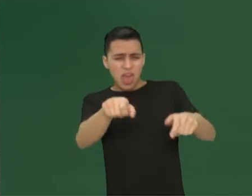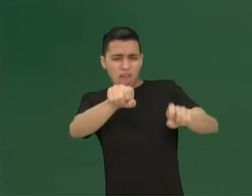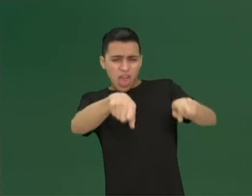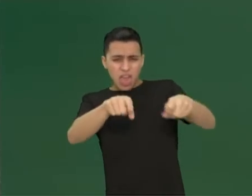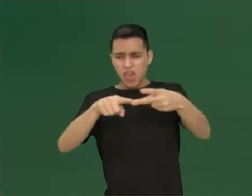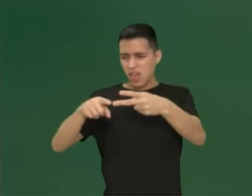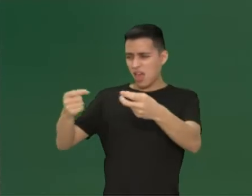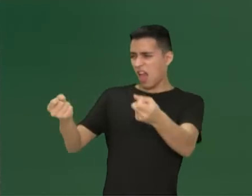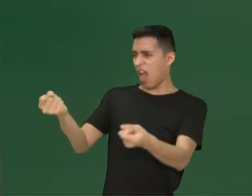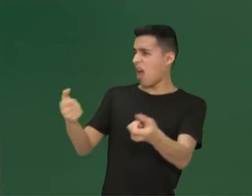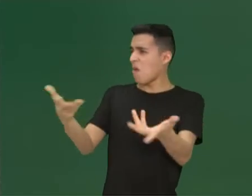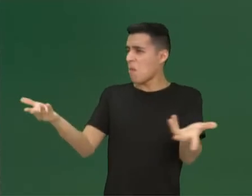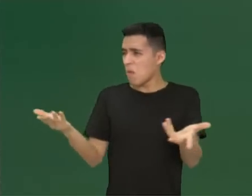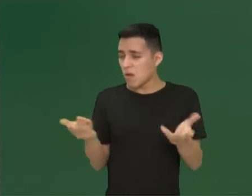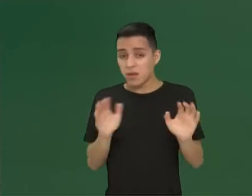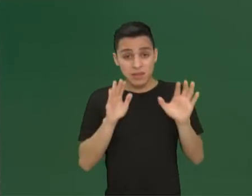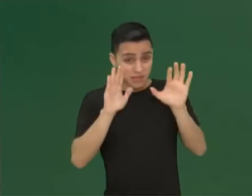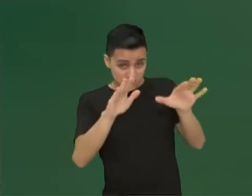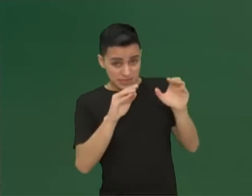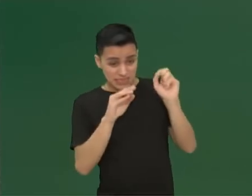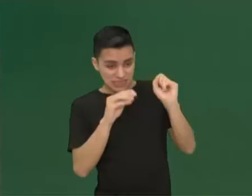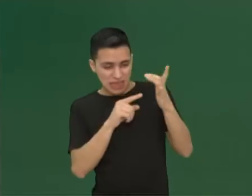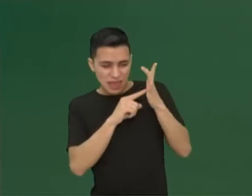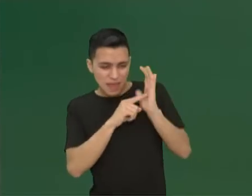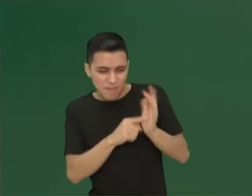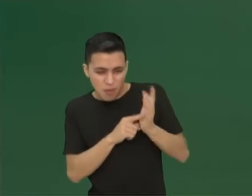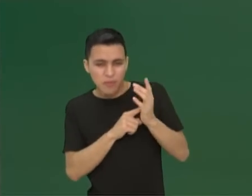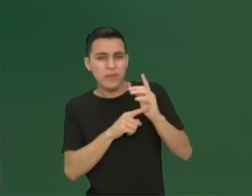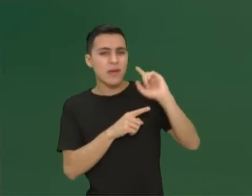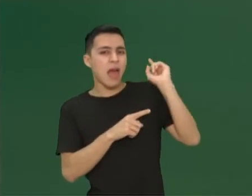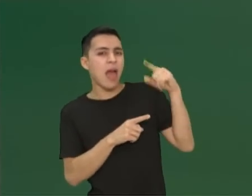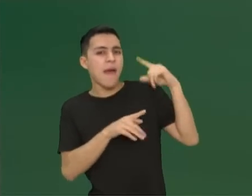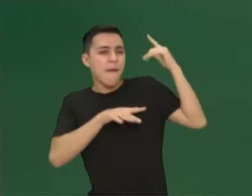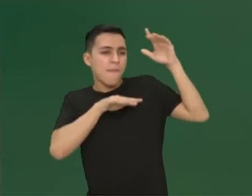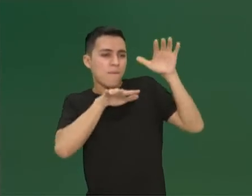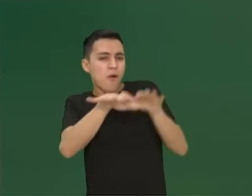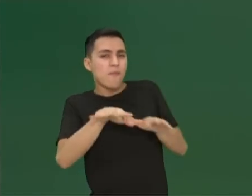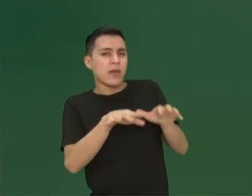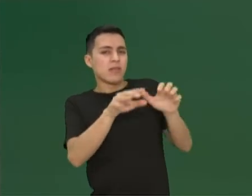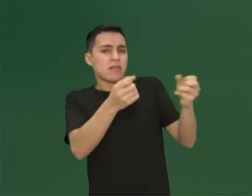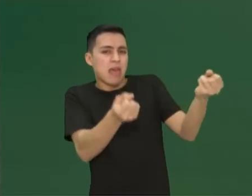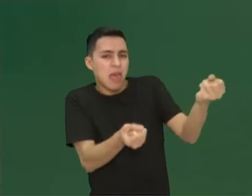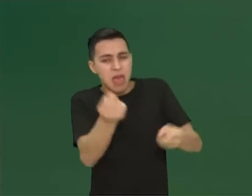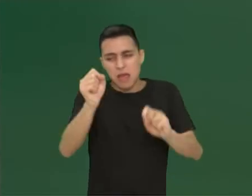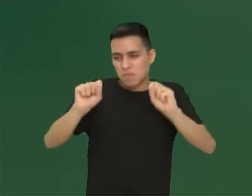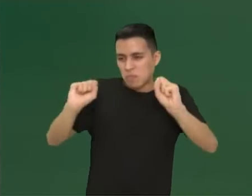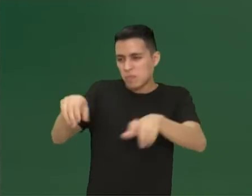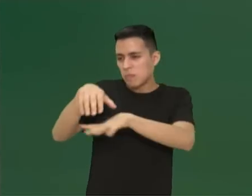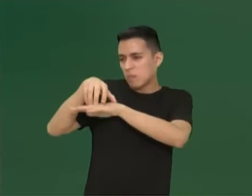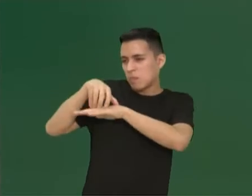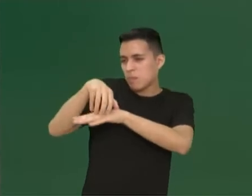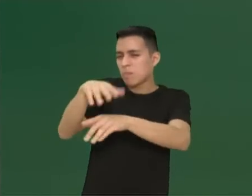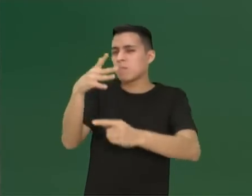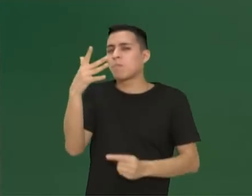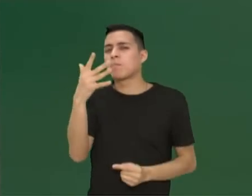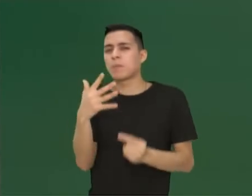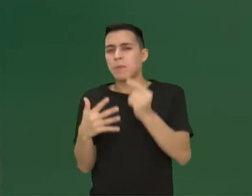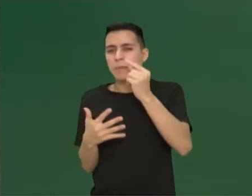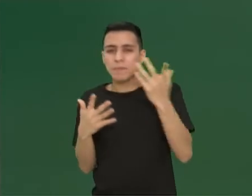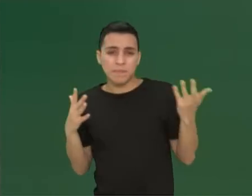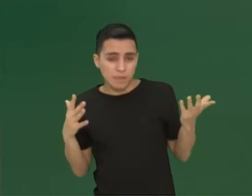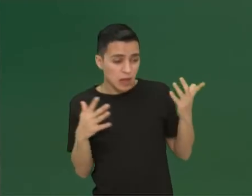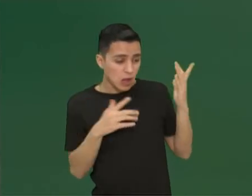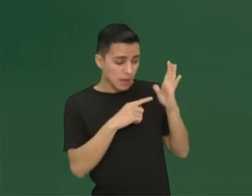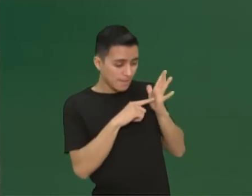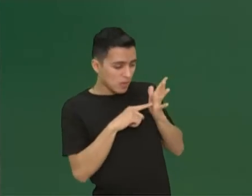moto. Se o motor não faz a movimentação do carro, do ônibus, da moto,